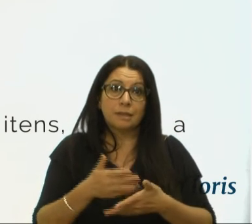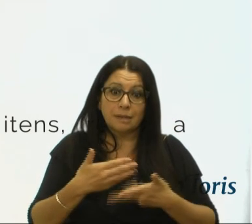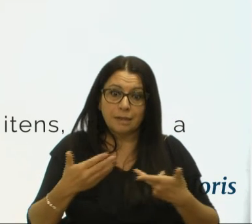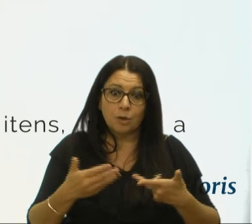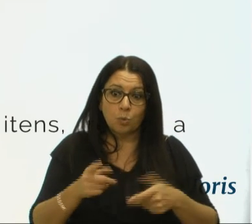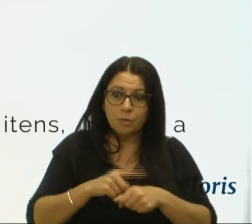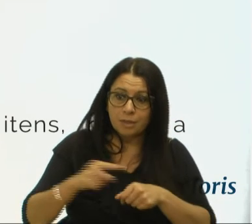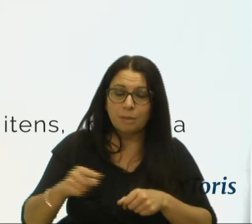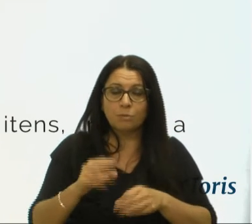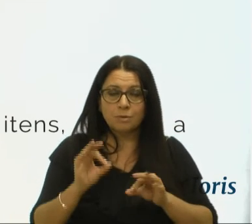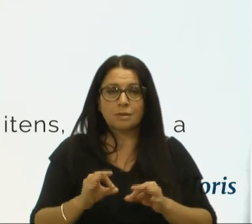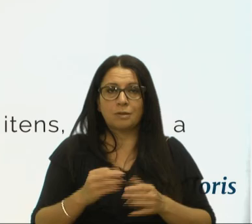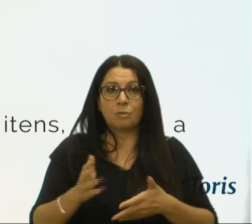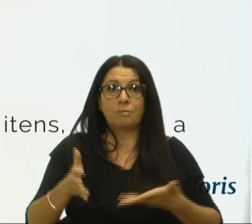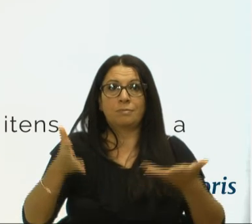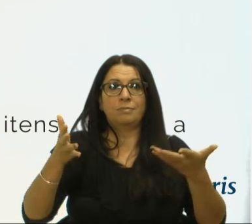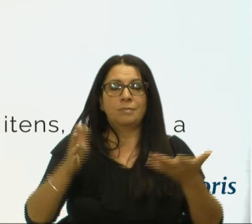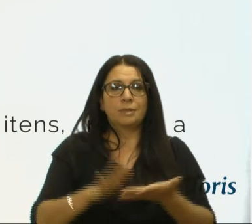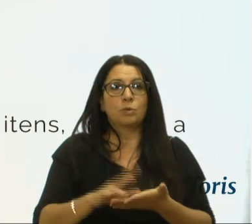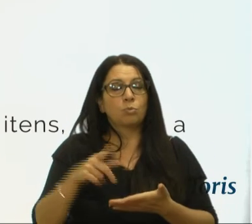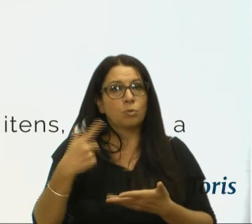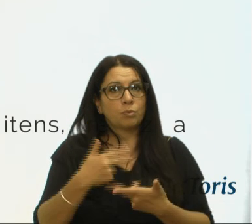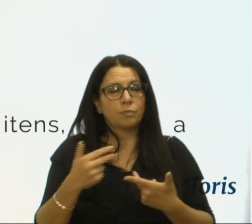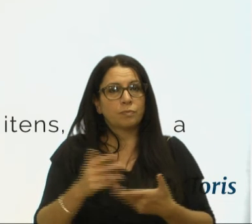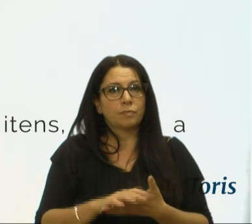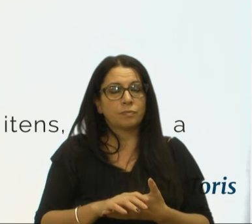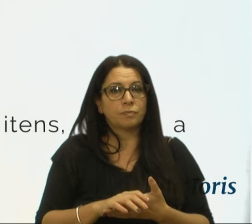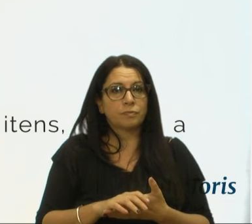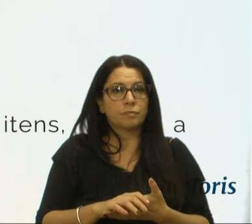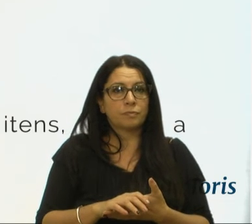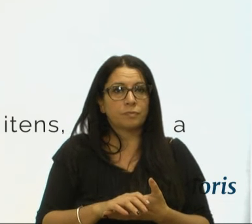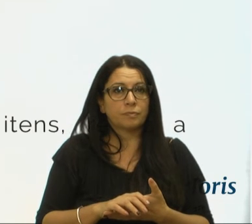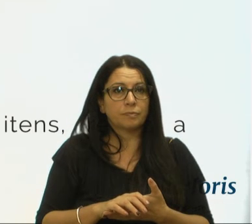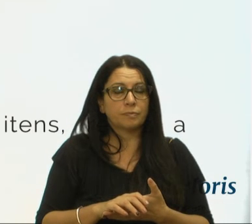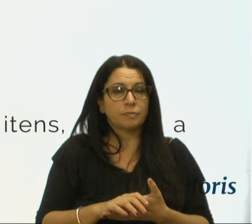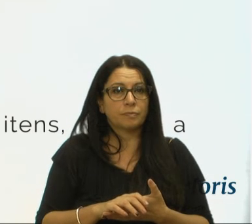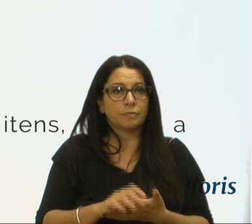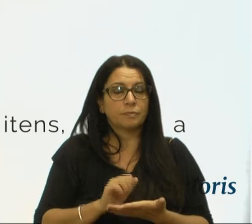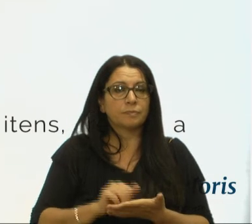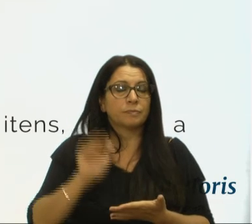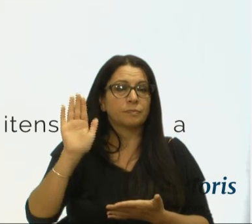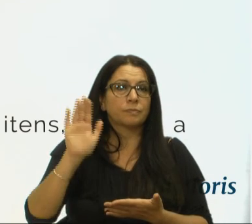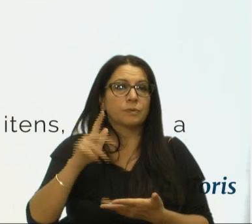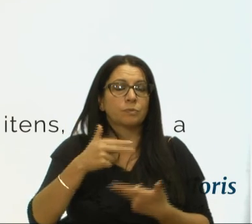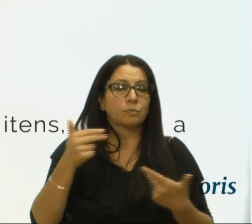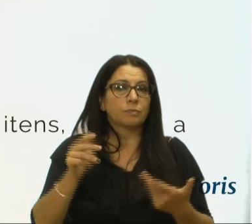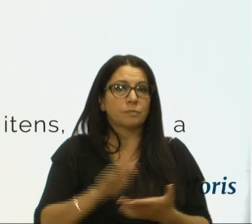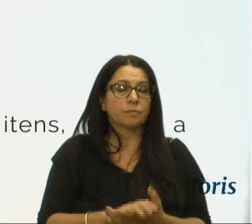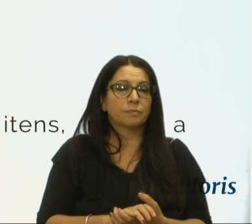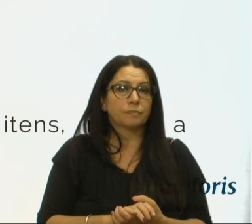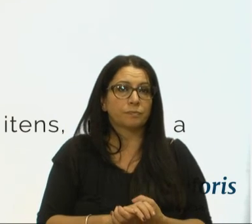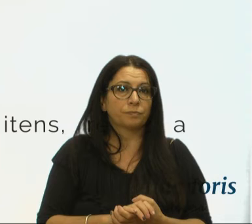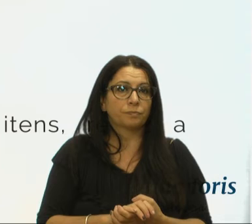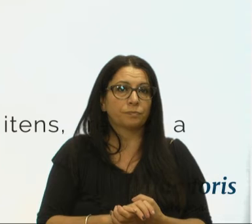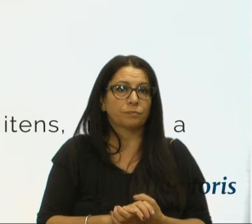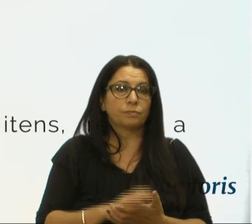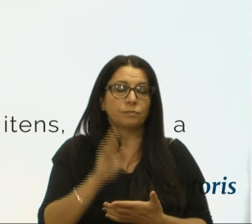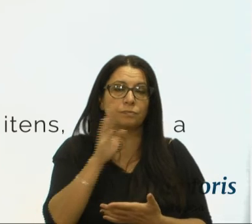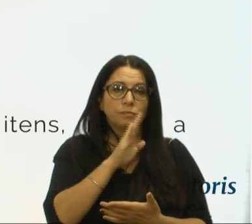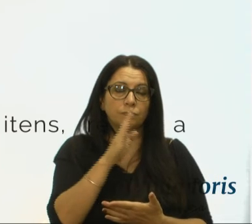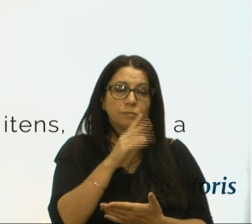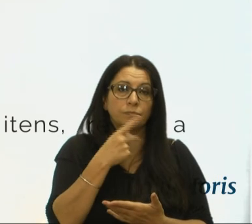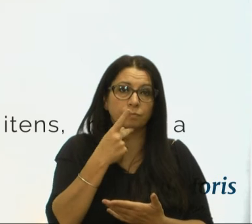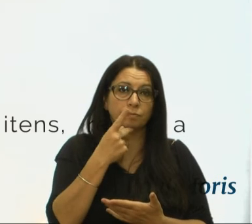E, assim, uma outra desmistificação, rapidamente falando... PDT, presidente. Uma outra questão, rapidamente falando,